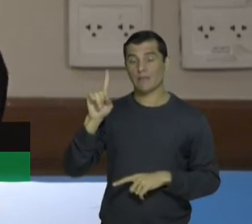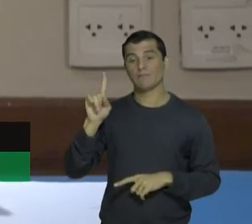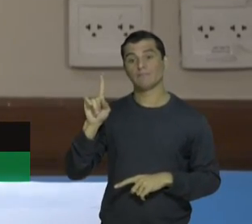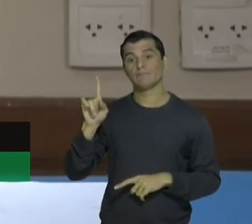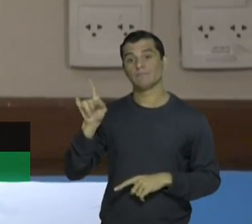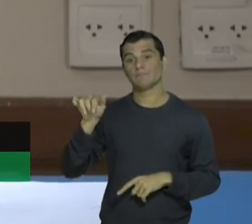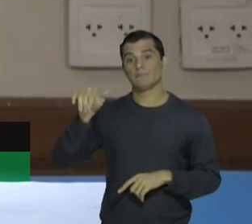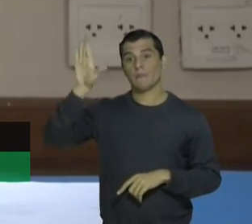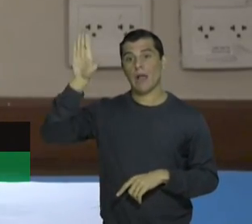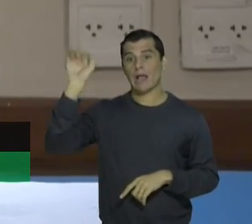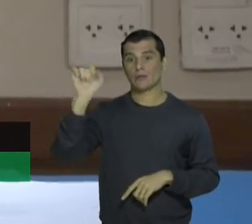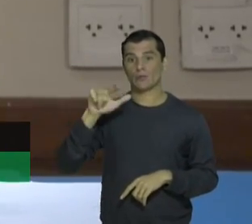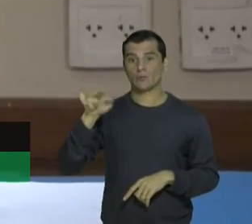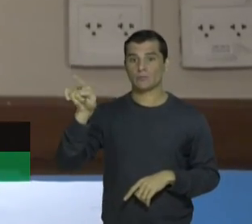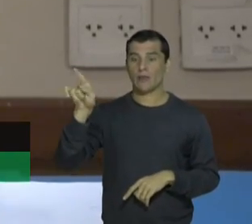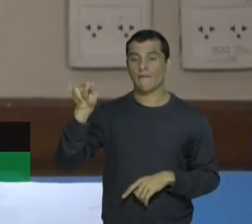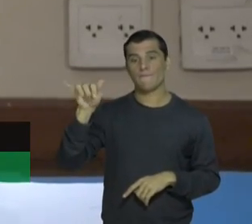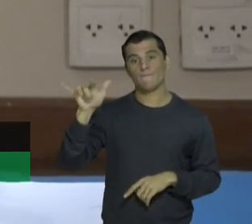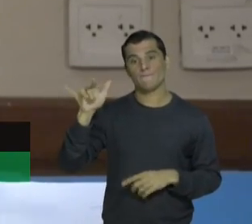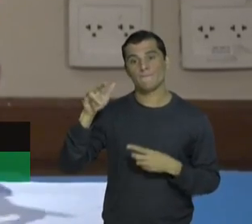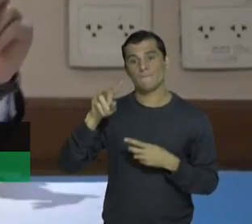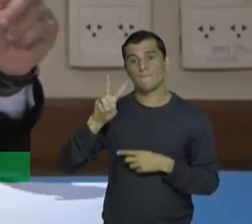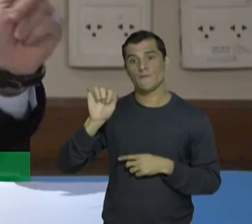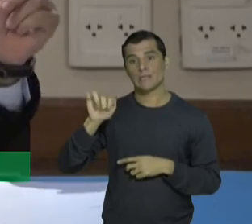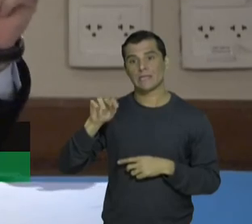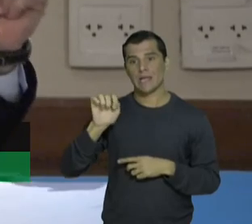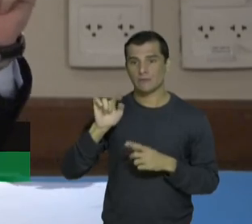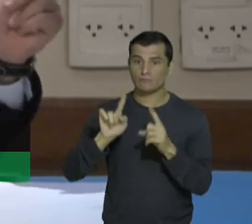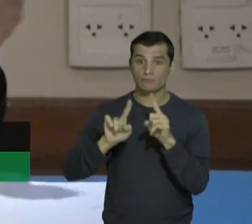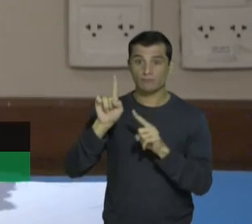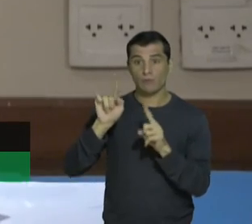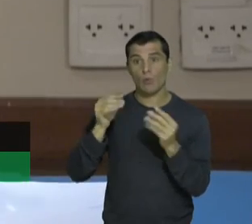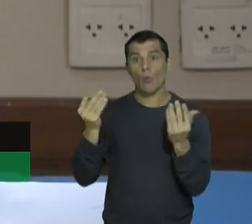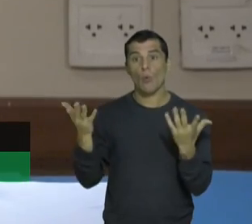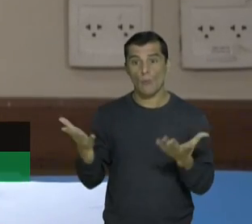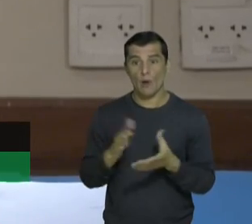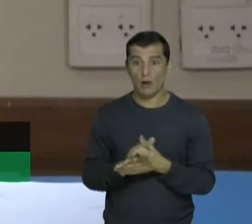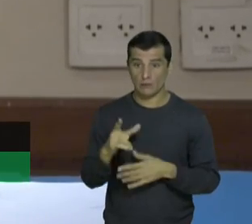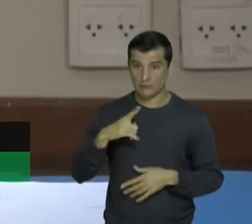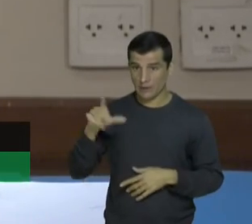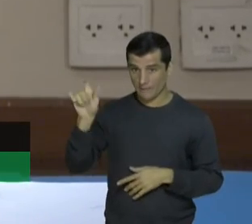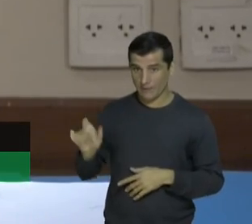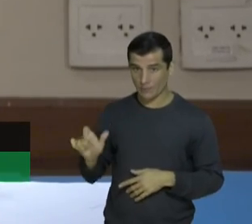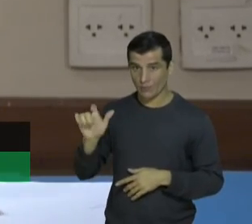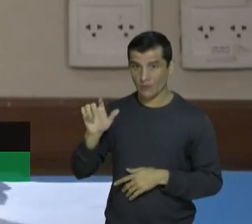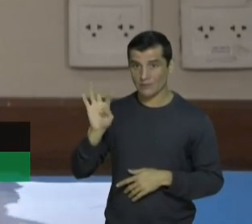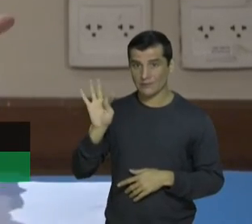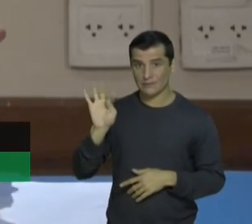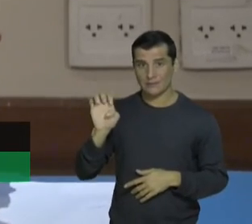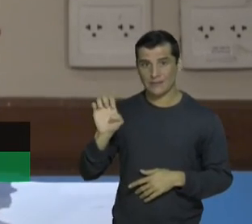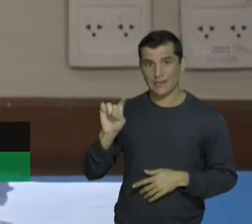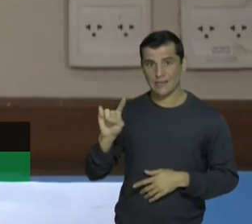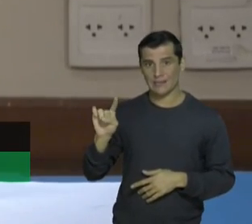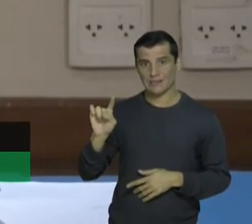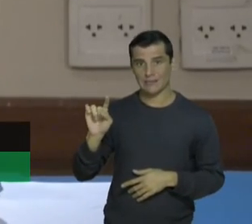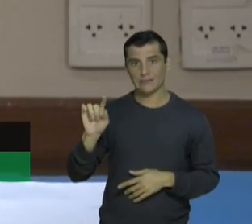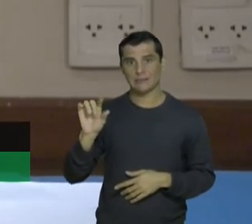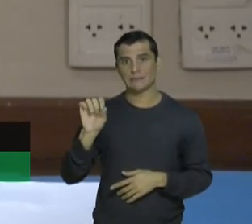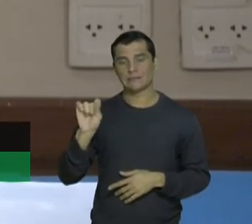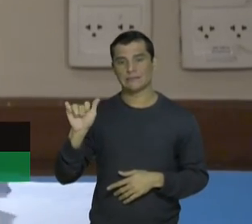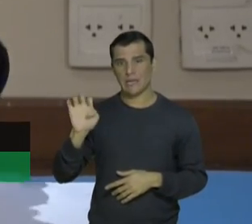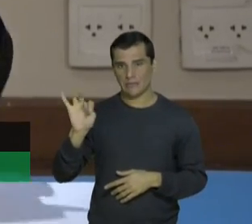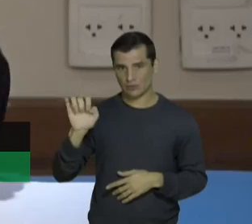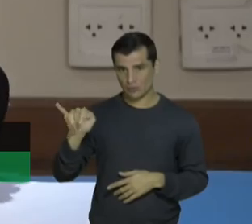eh eu acho o seguinte o como foi dito aqui Acho que pelo pelo Tessa a compra governamental melhora pro no nos consumidor